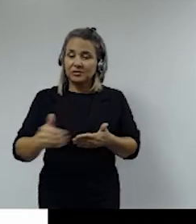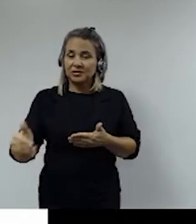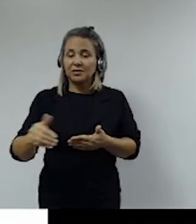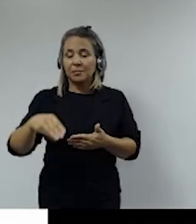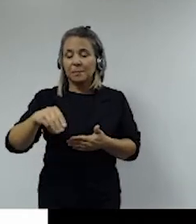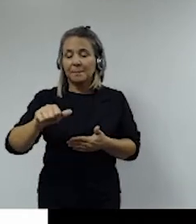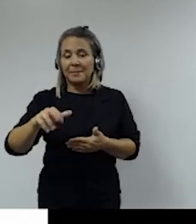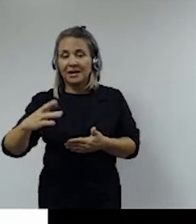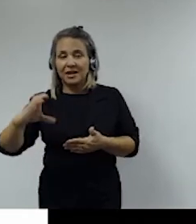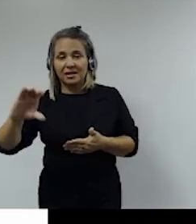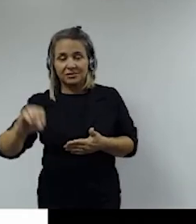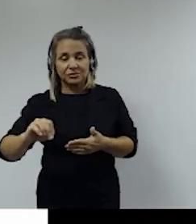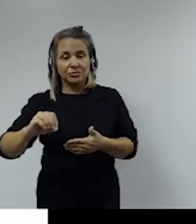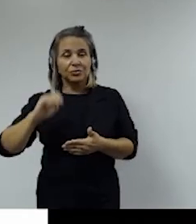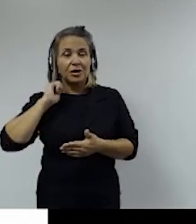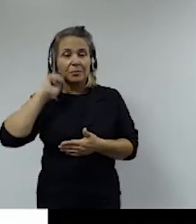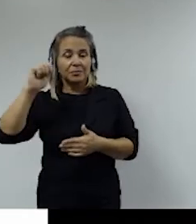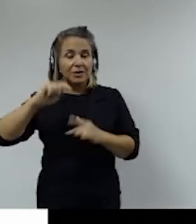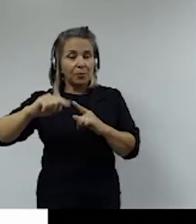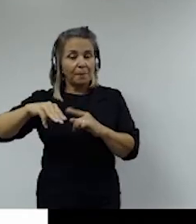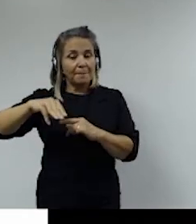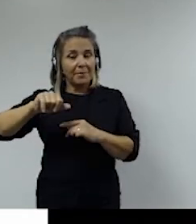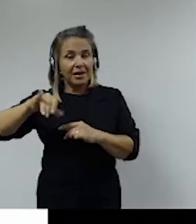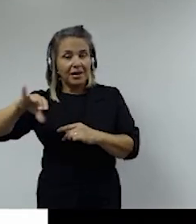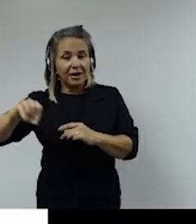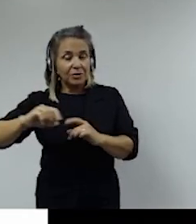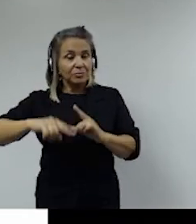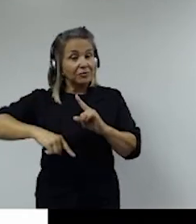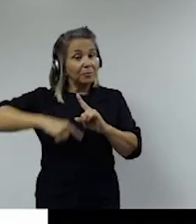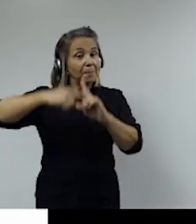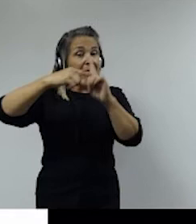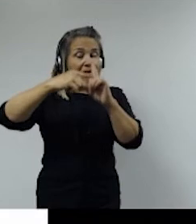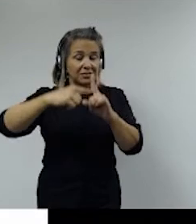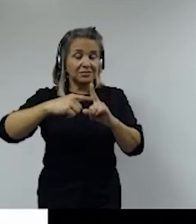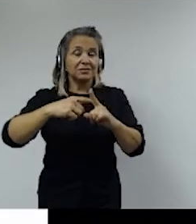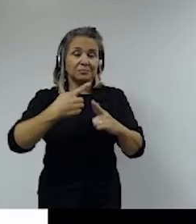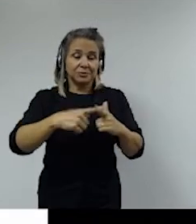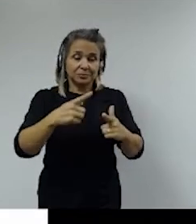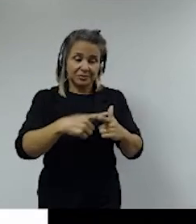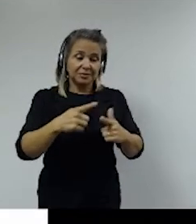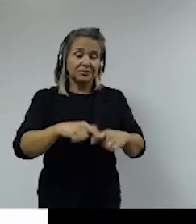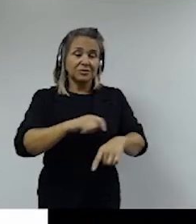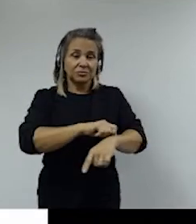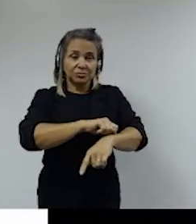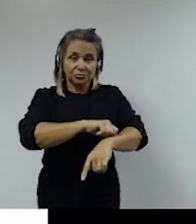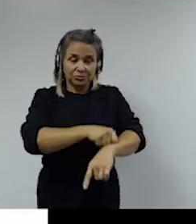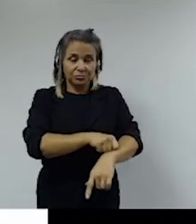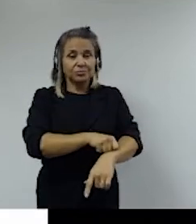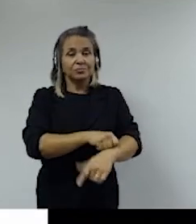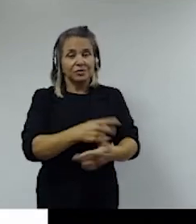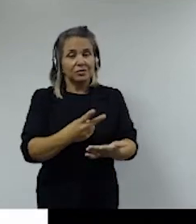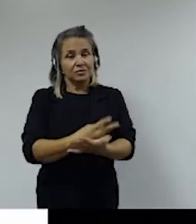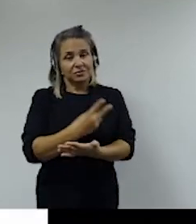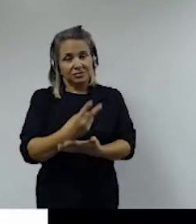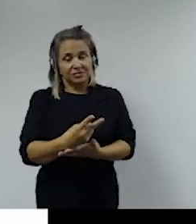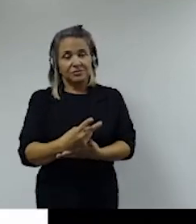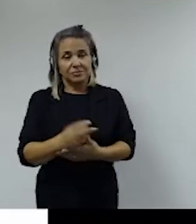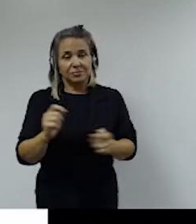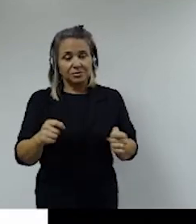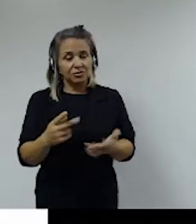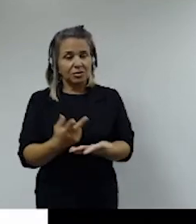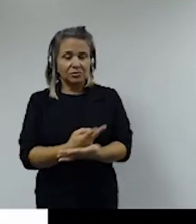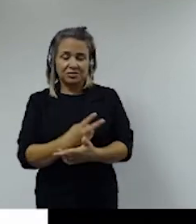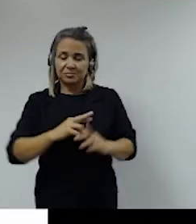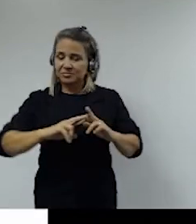abril, maio, a um crescimento, realmente um aumento do número de casos de tortura identificados nas audiências de custódia, e isso pode se dar por